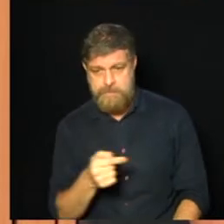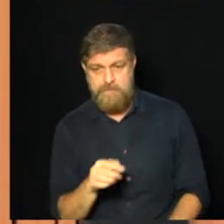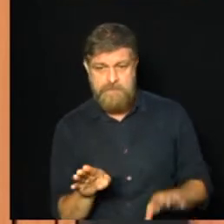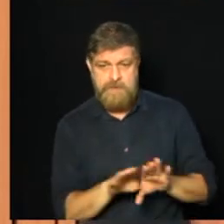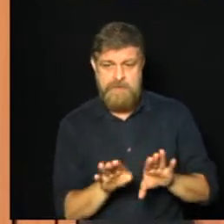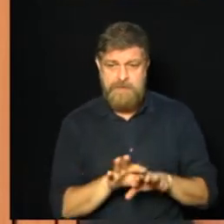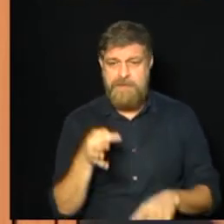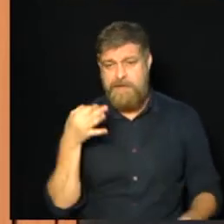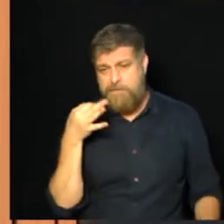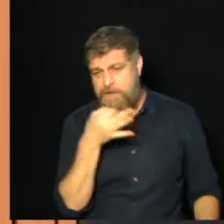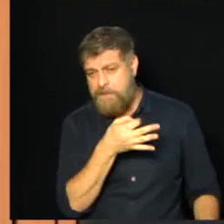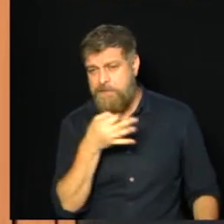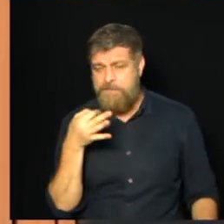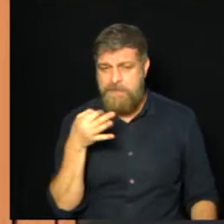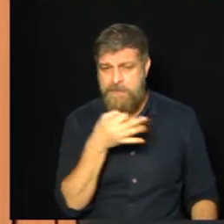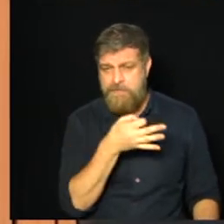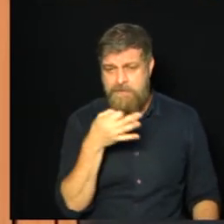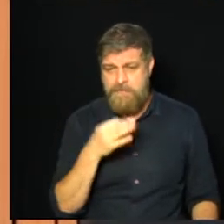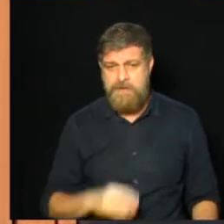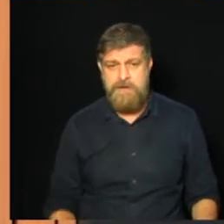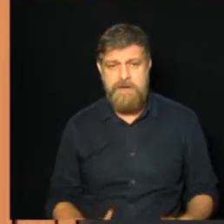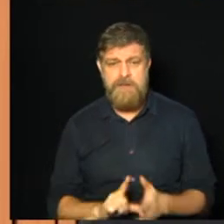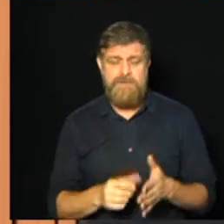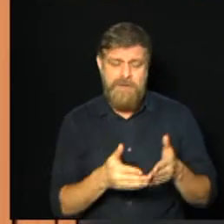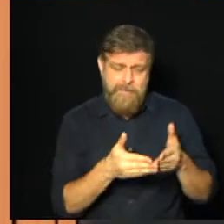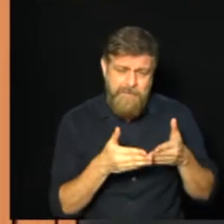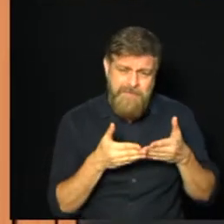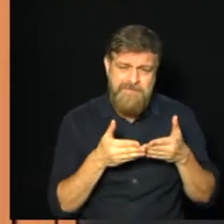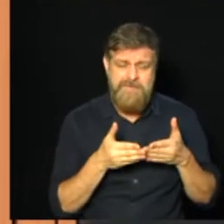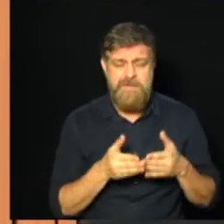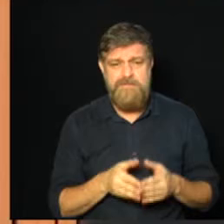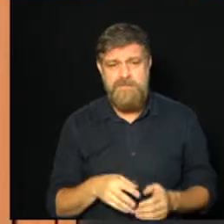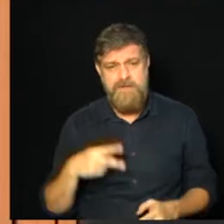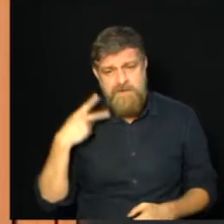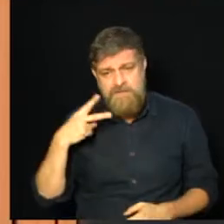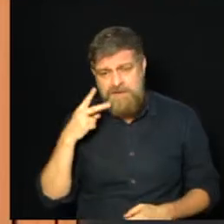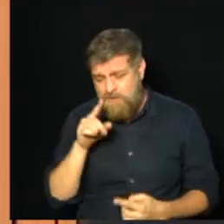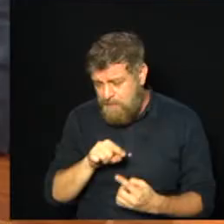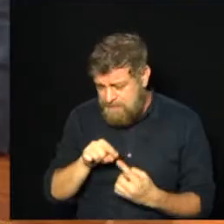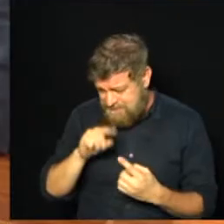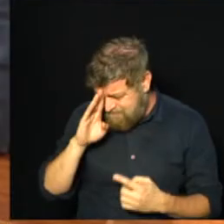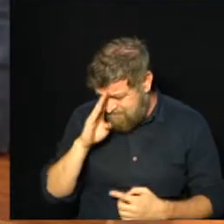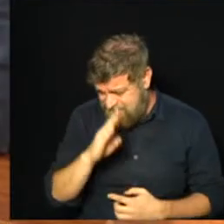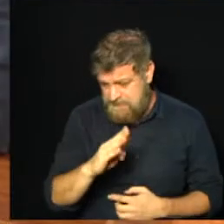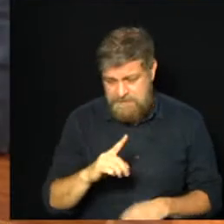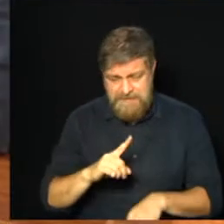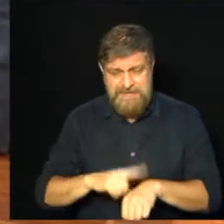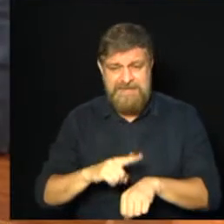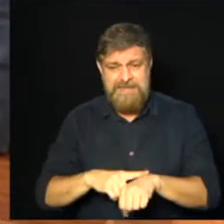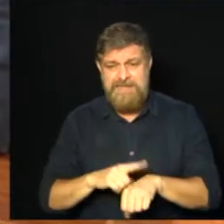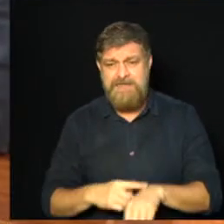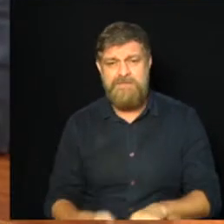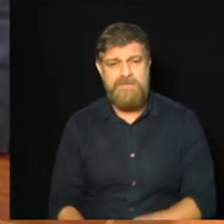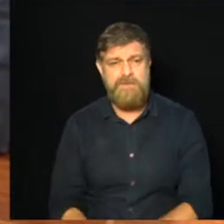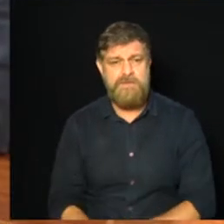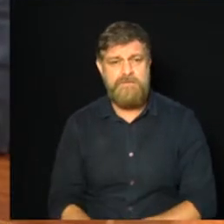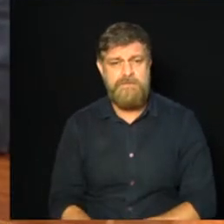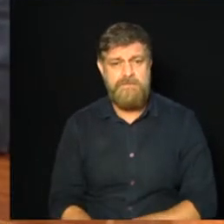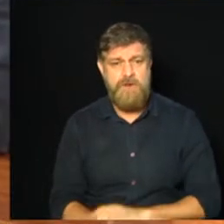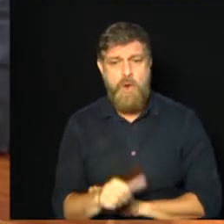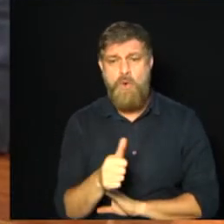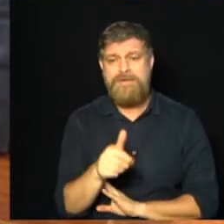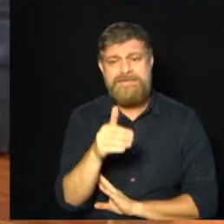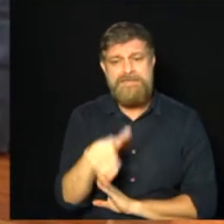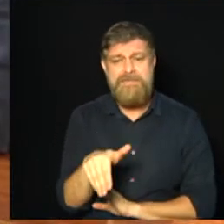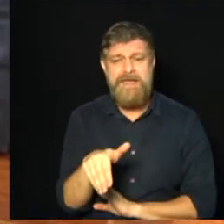as considerações dele. Também já vou pedir a gentileza, vereador, que seja bem objetivo, porque nós temos aí um horário até às